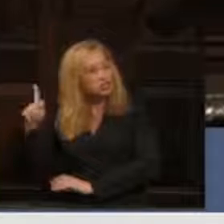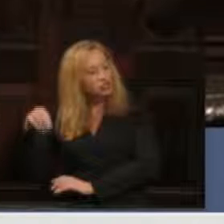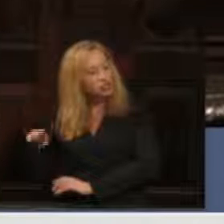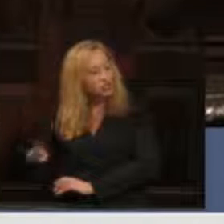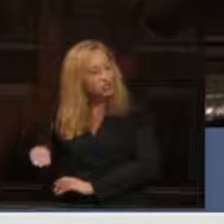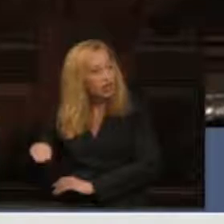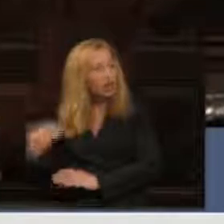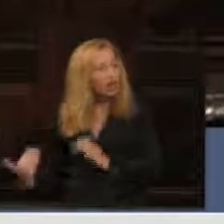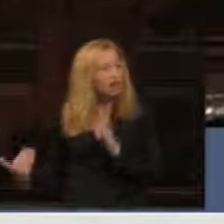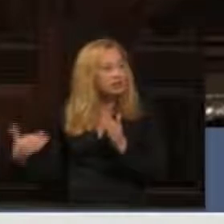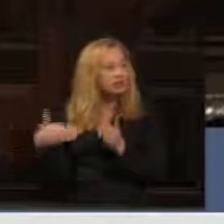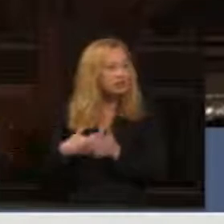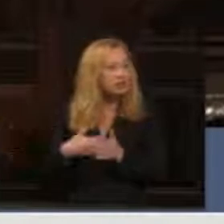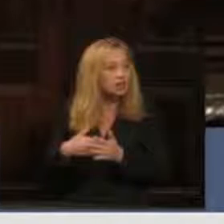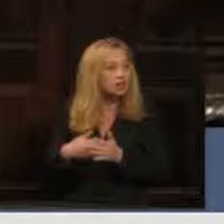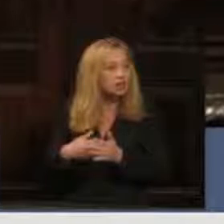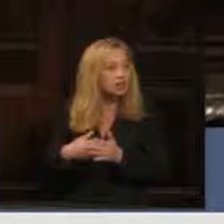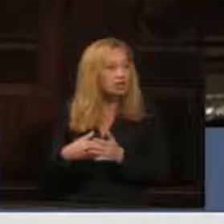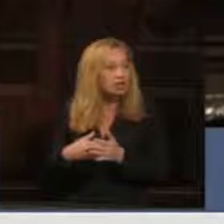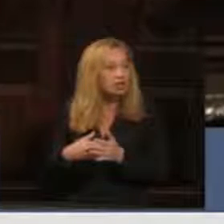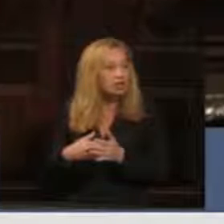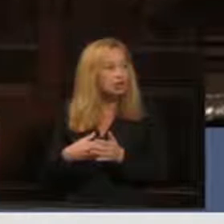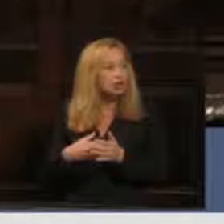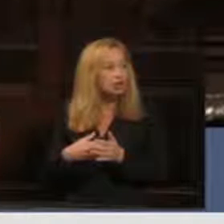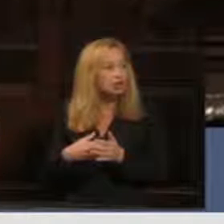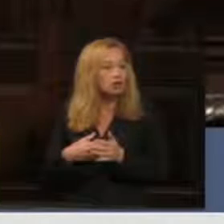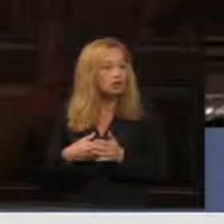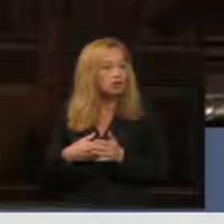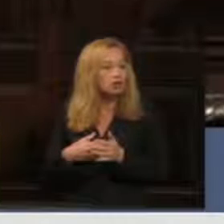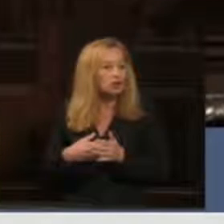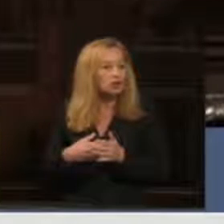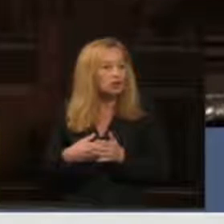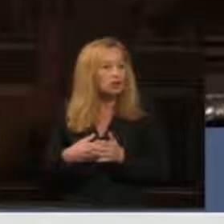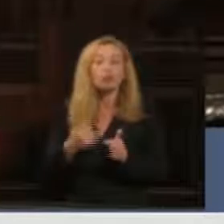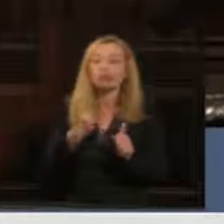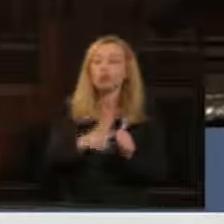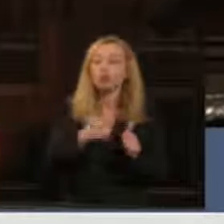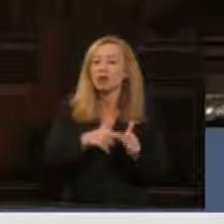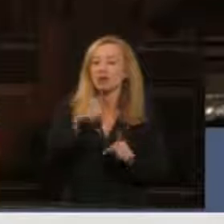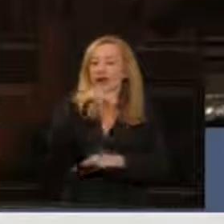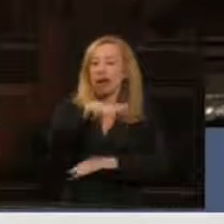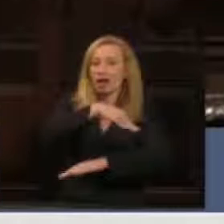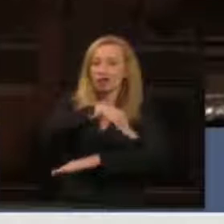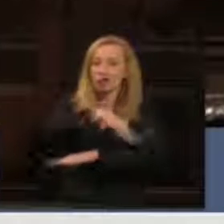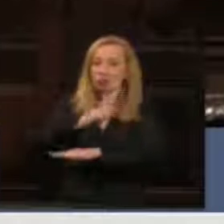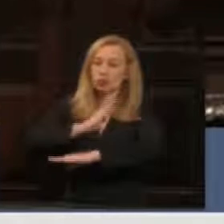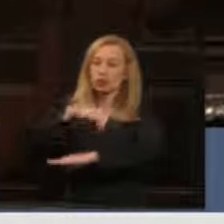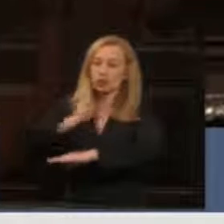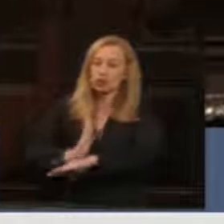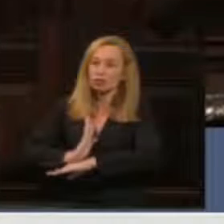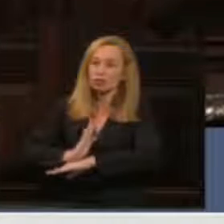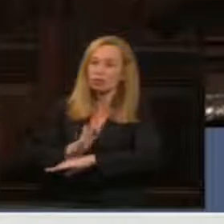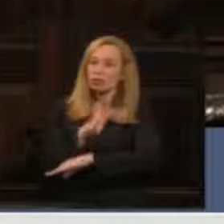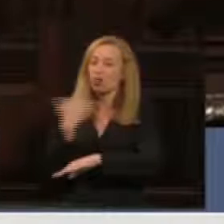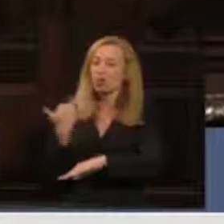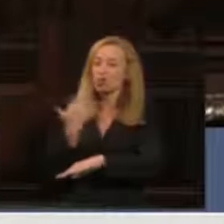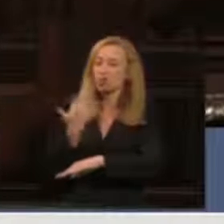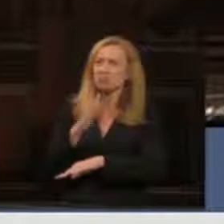até o desastre de Brumadinho, que matou, no